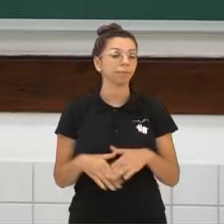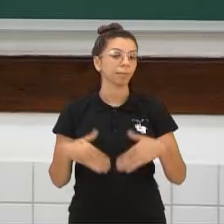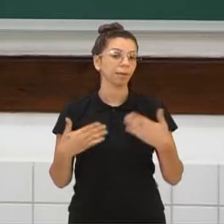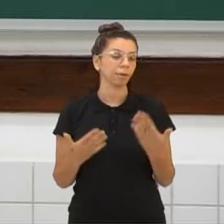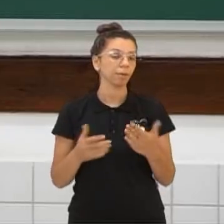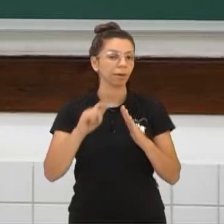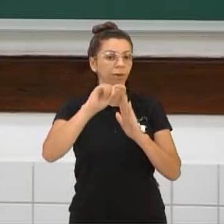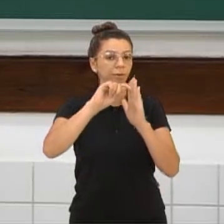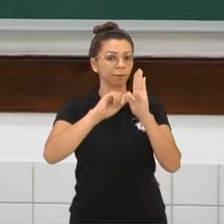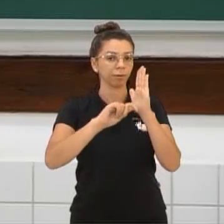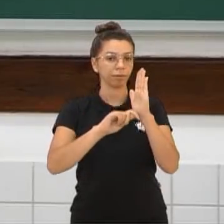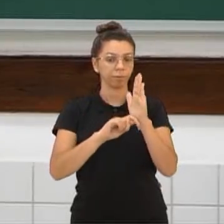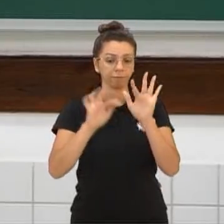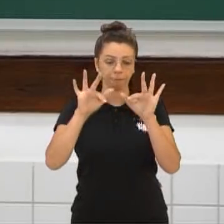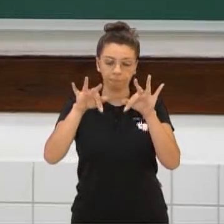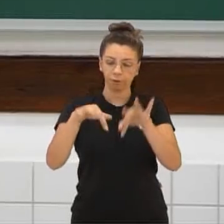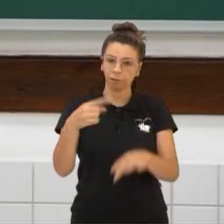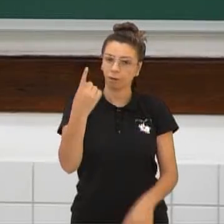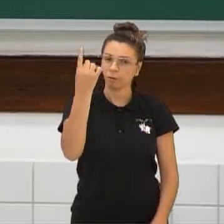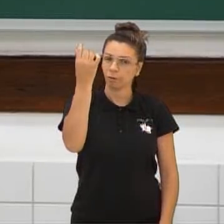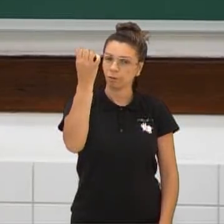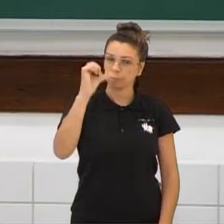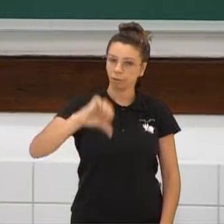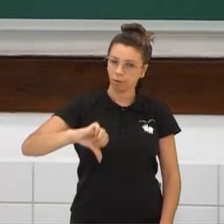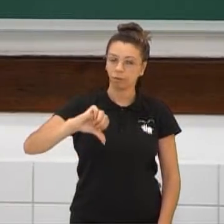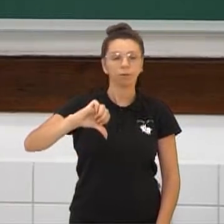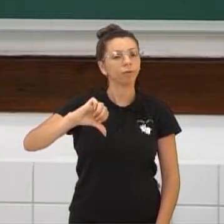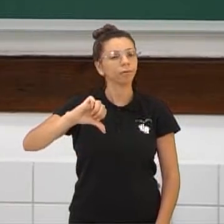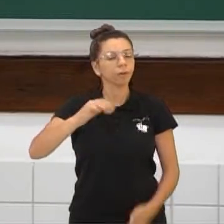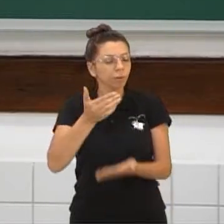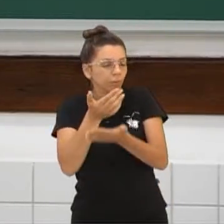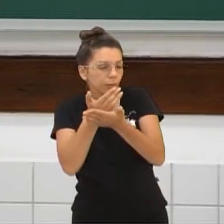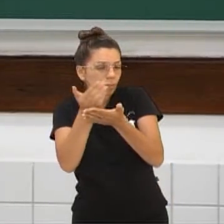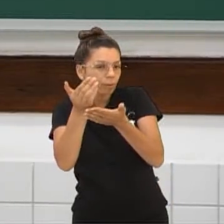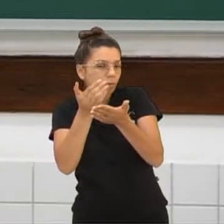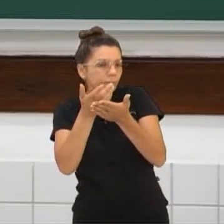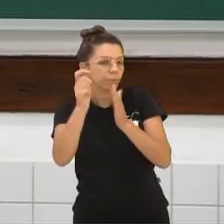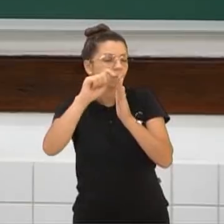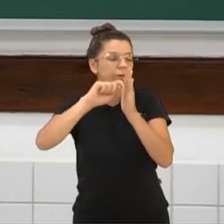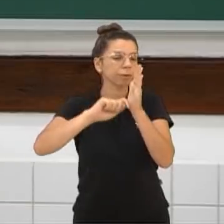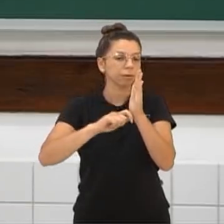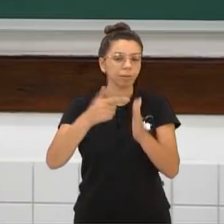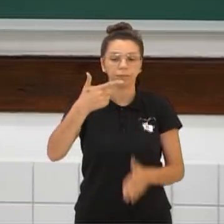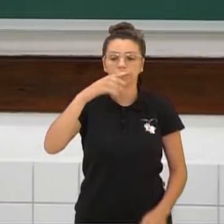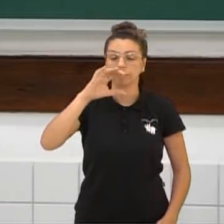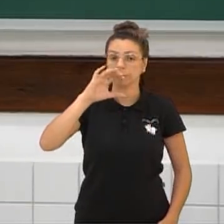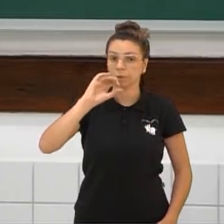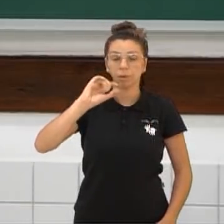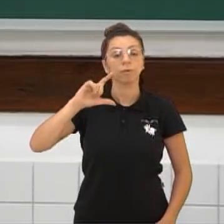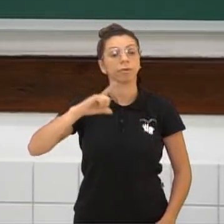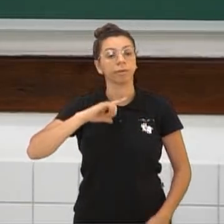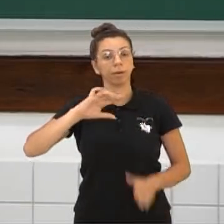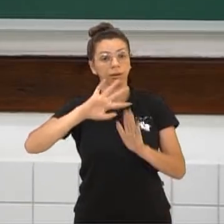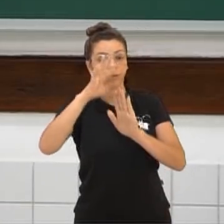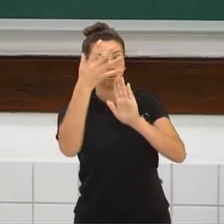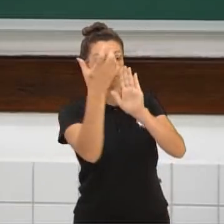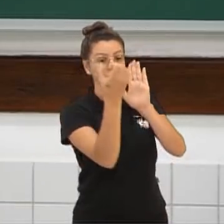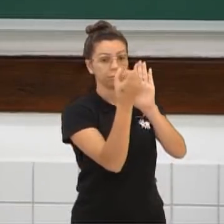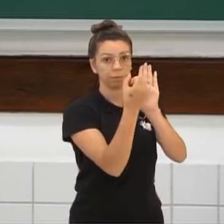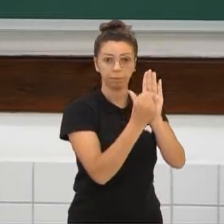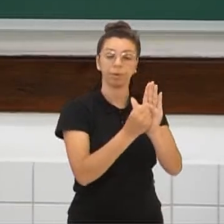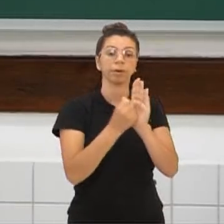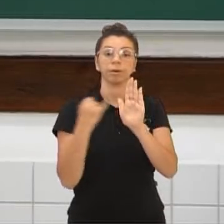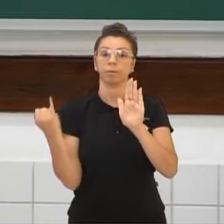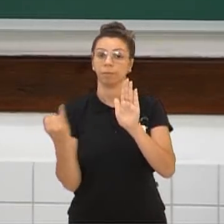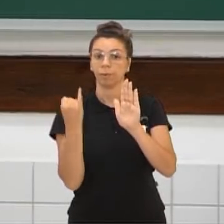final do século 19 e início do século 20, teve um fato muito importante também para a expansão da língua